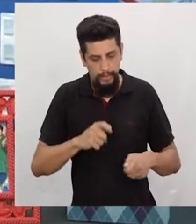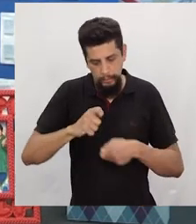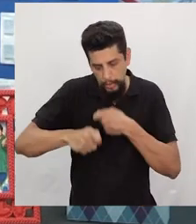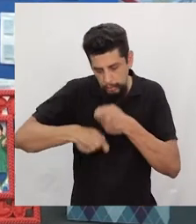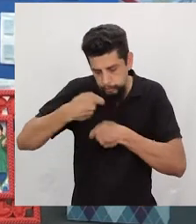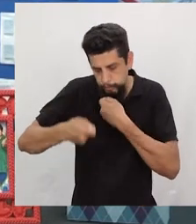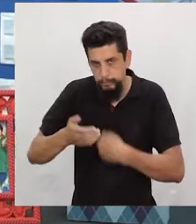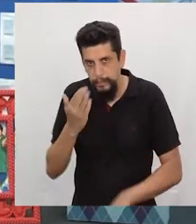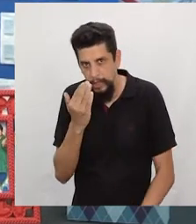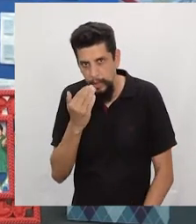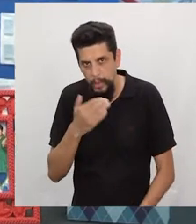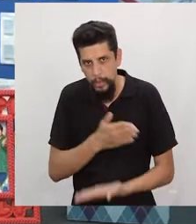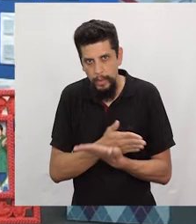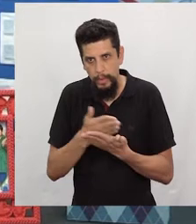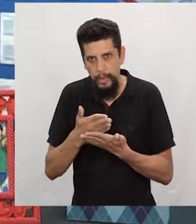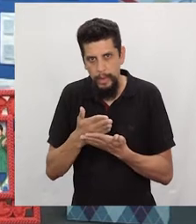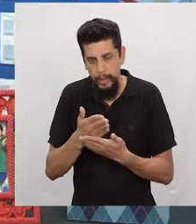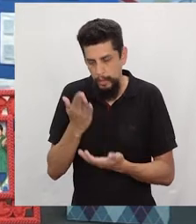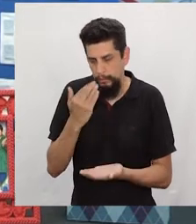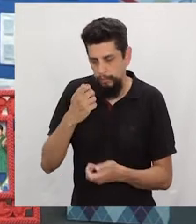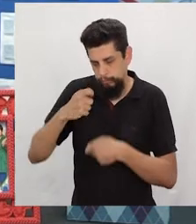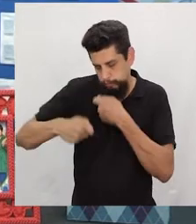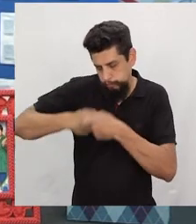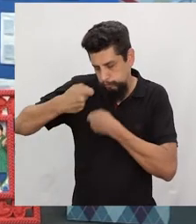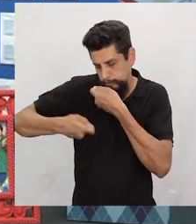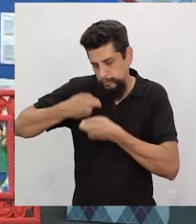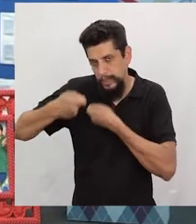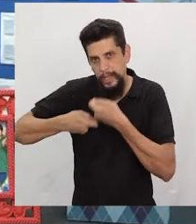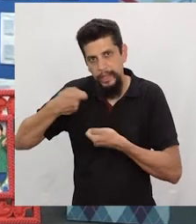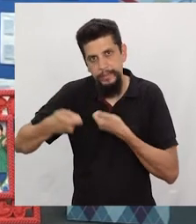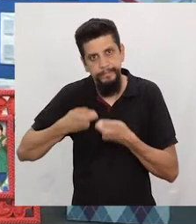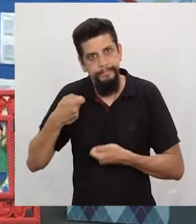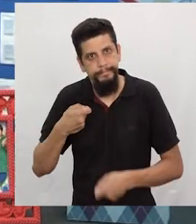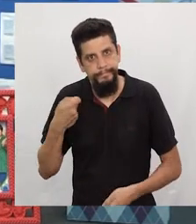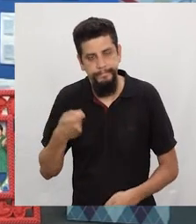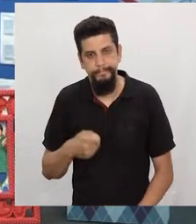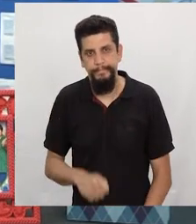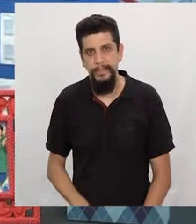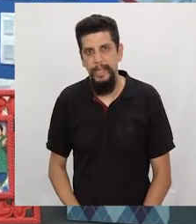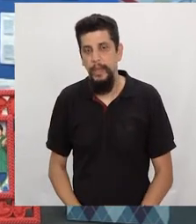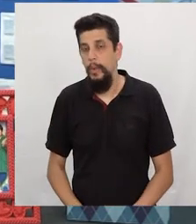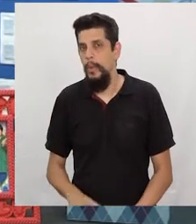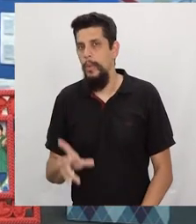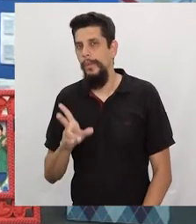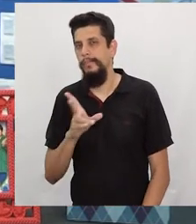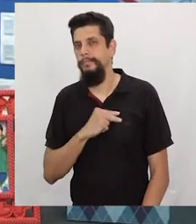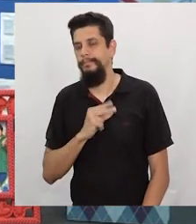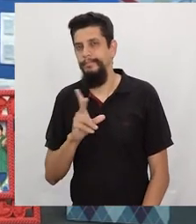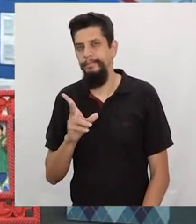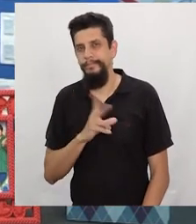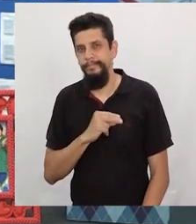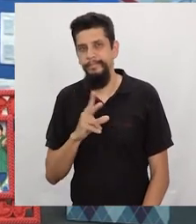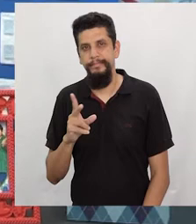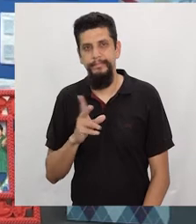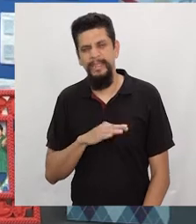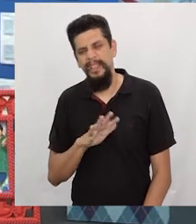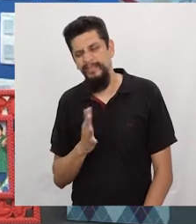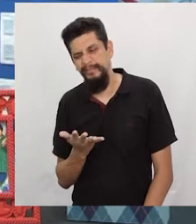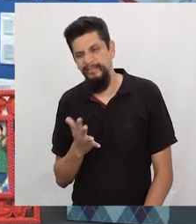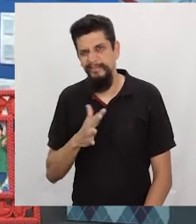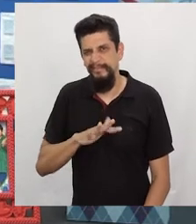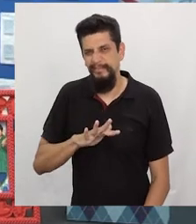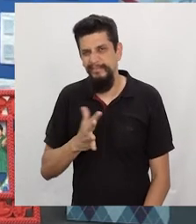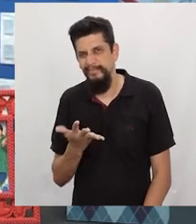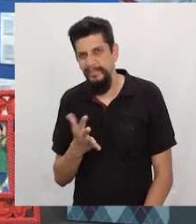servimos. Começamos a comer aquele estrogonofe. Uau! Estava mais ou